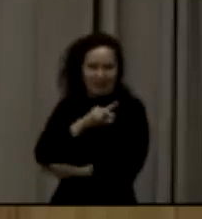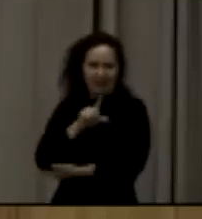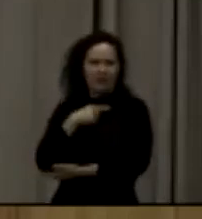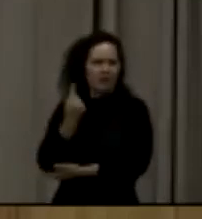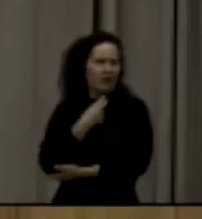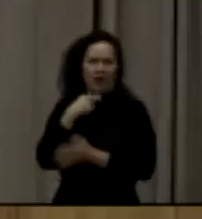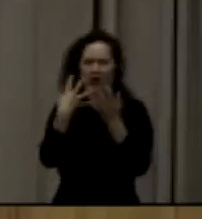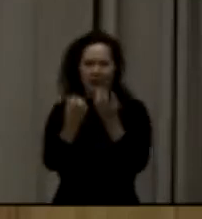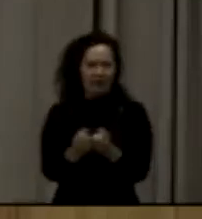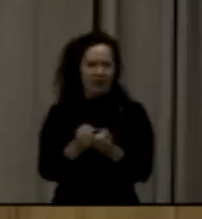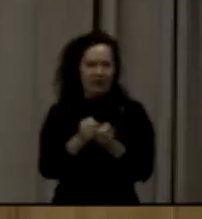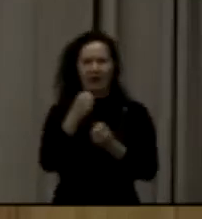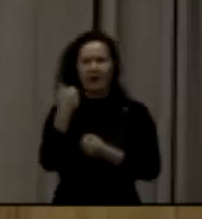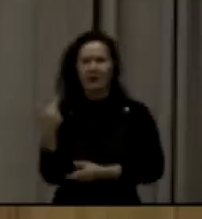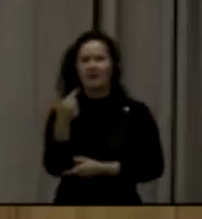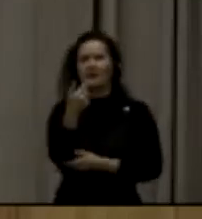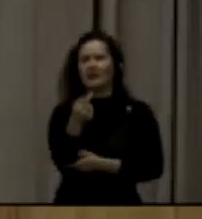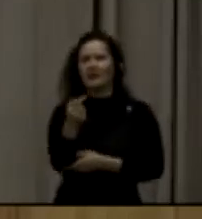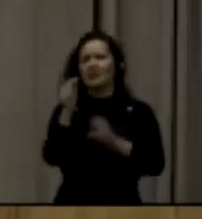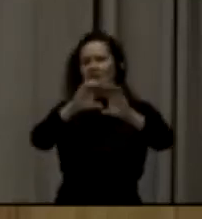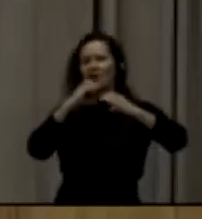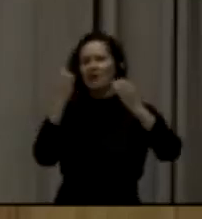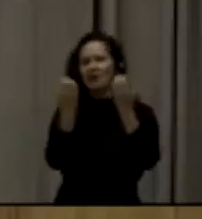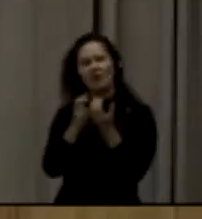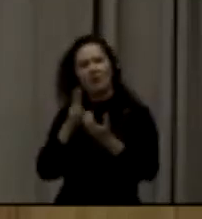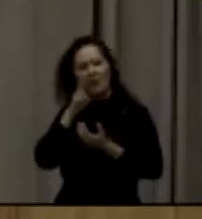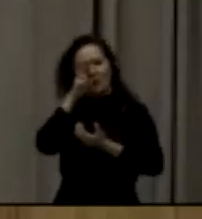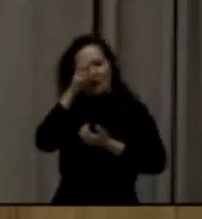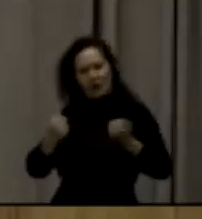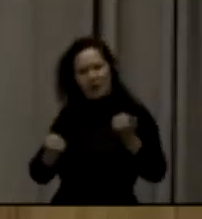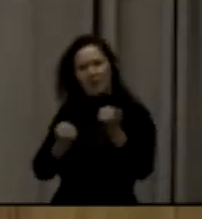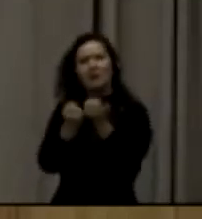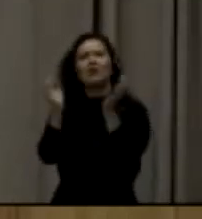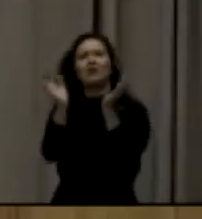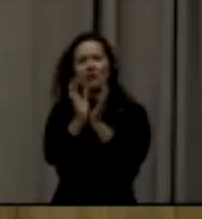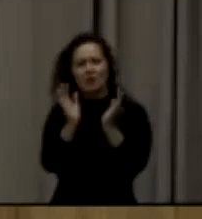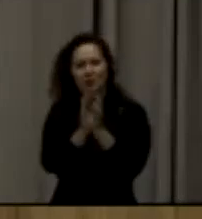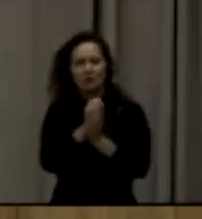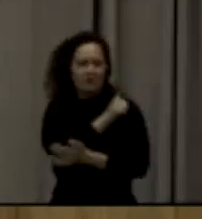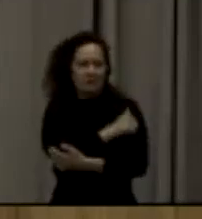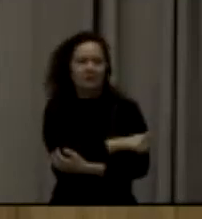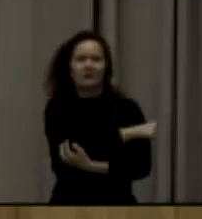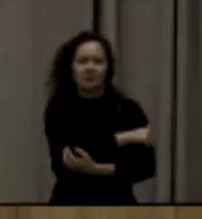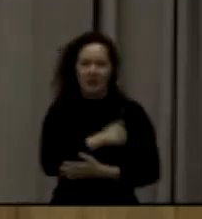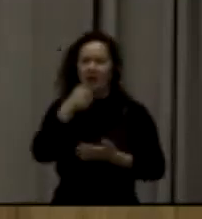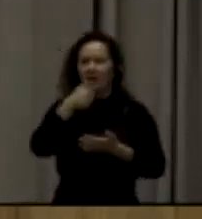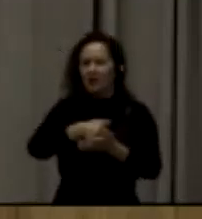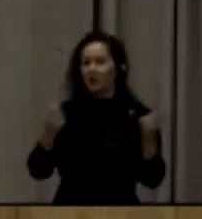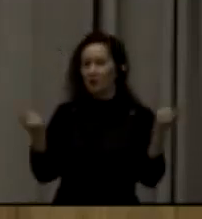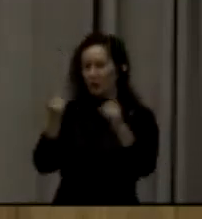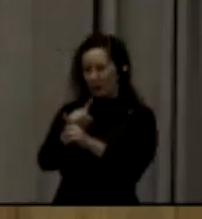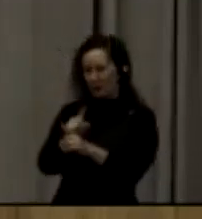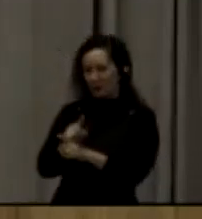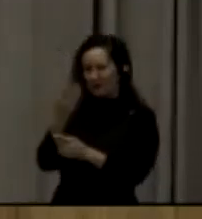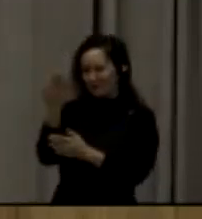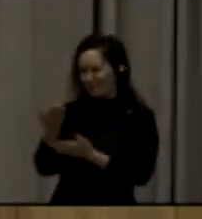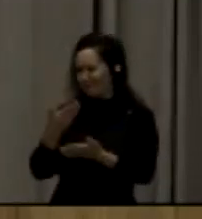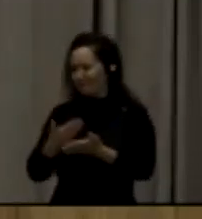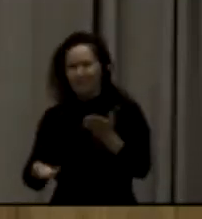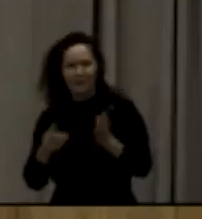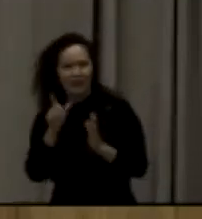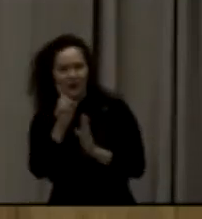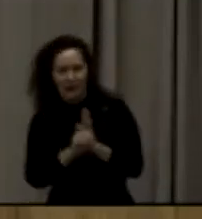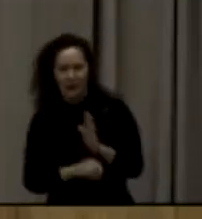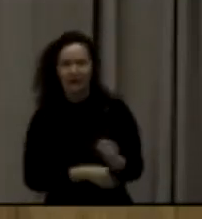nessa 17ª conferência o forte apoio à luta da categoria da enfermagem, né, contra esse tipo